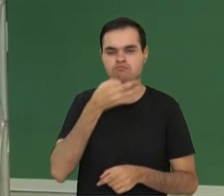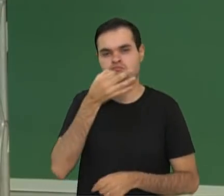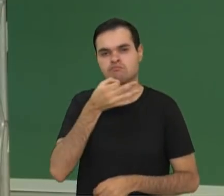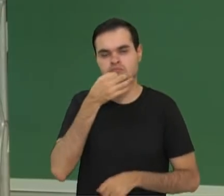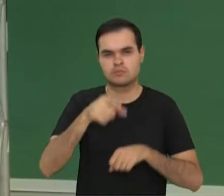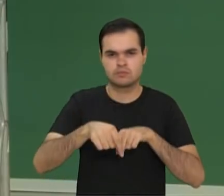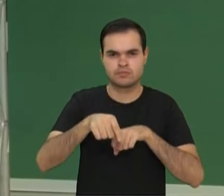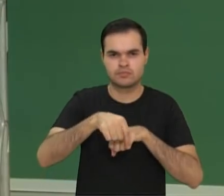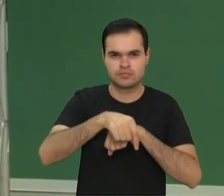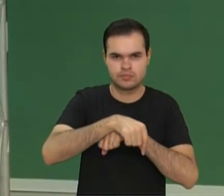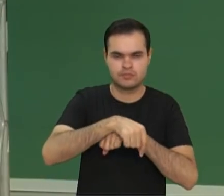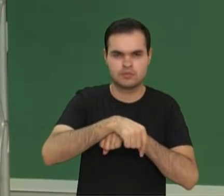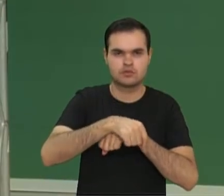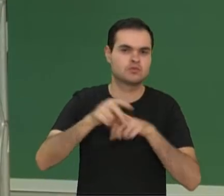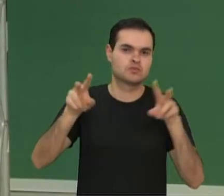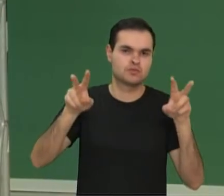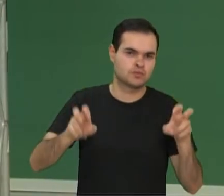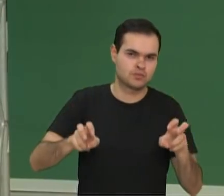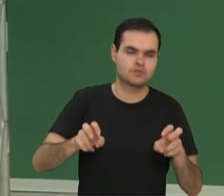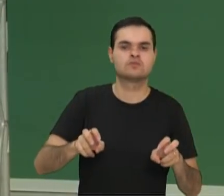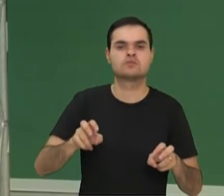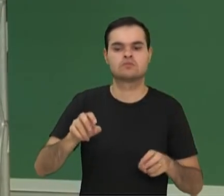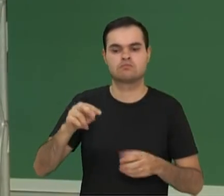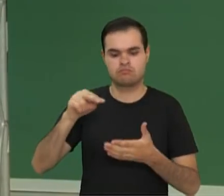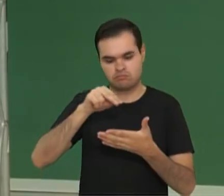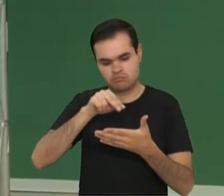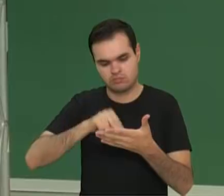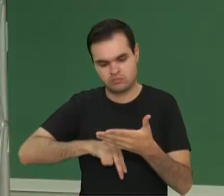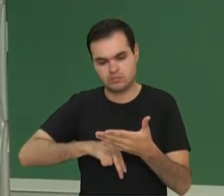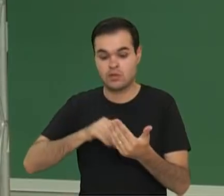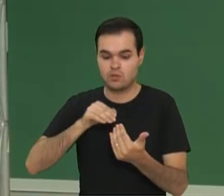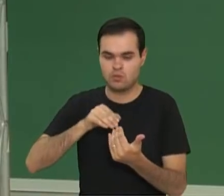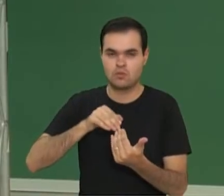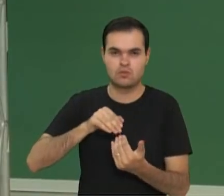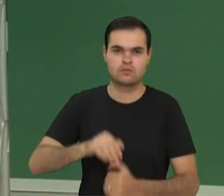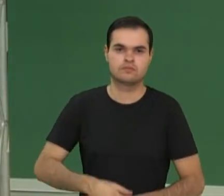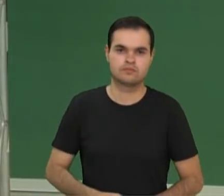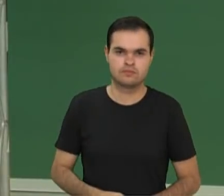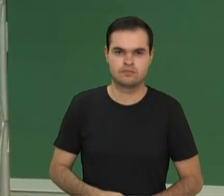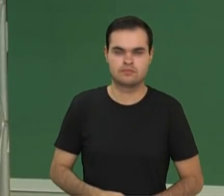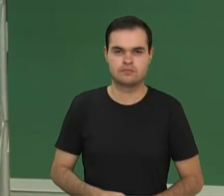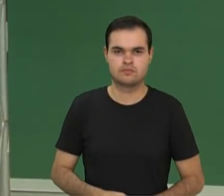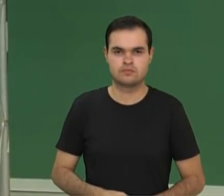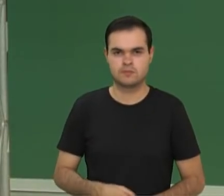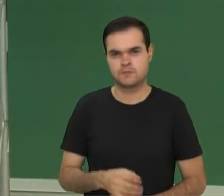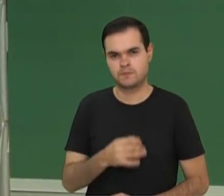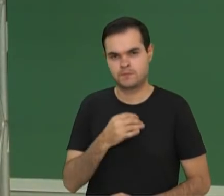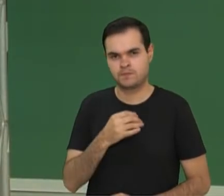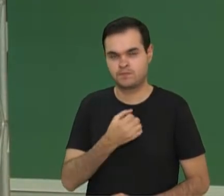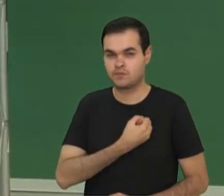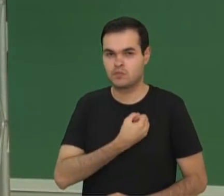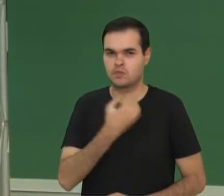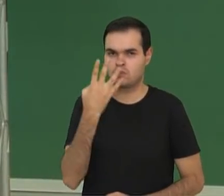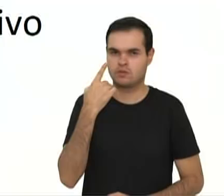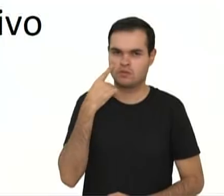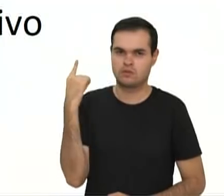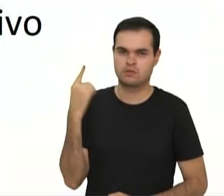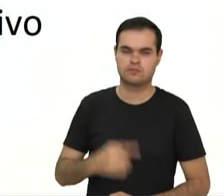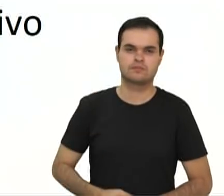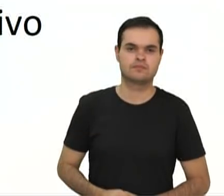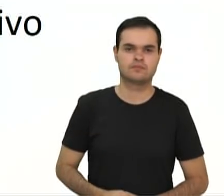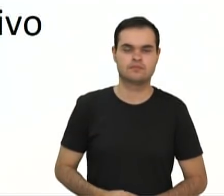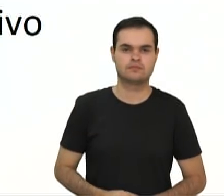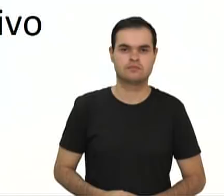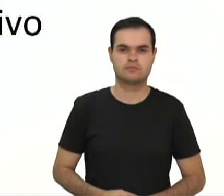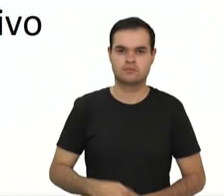do que ele está tratando, para que o leitor concorde com ele. Veja só o exercício número 4.